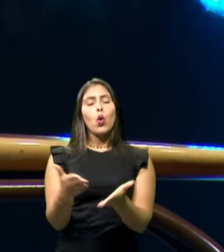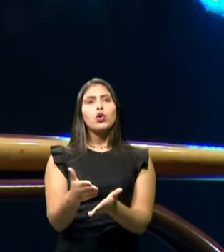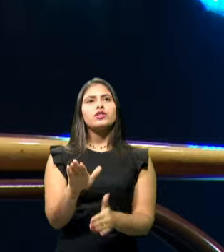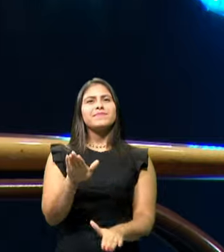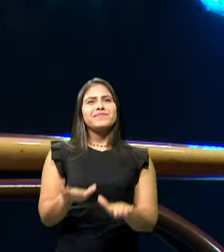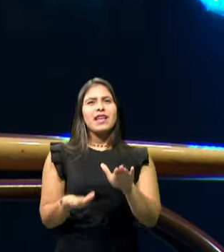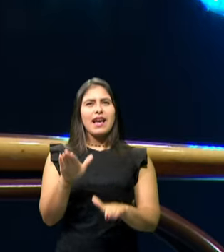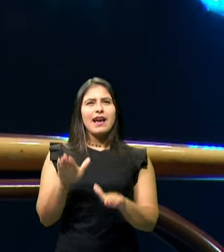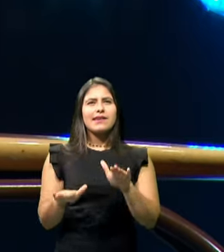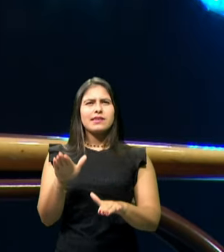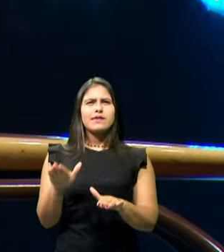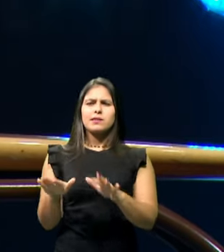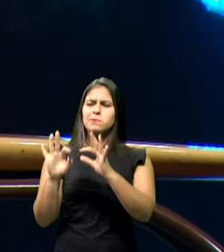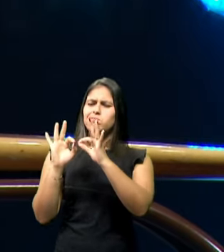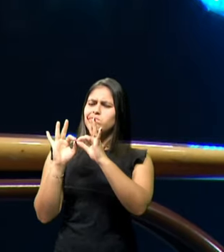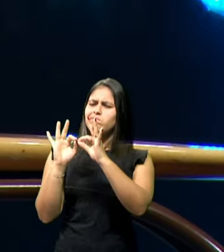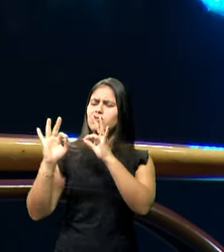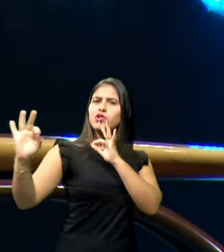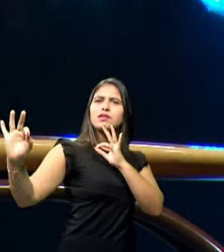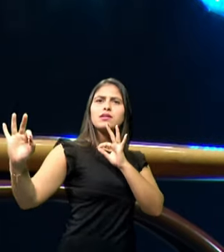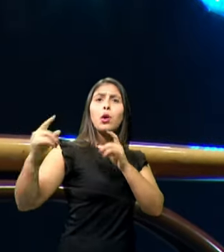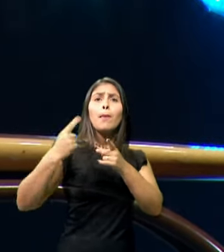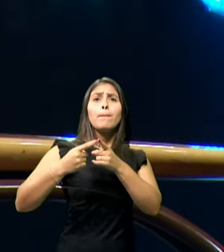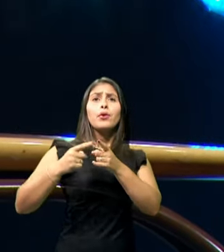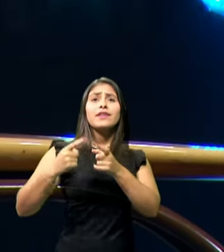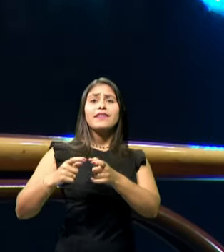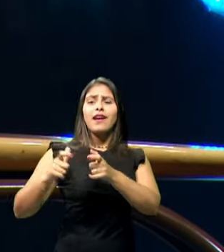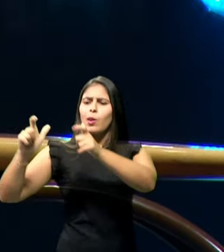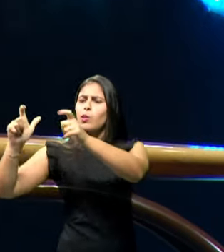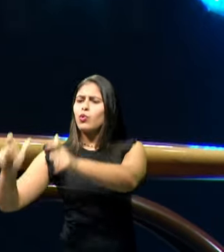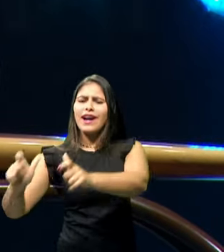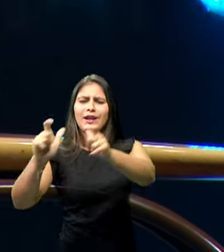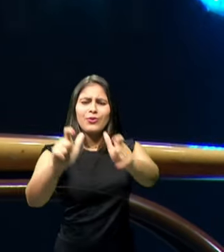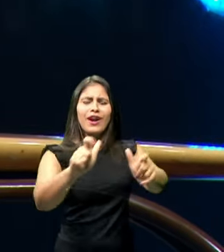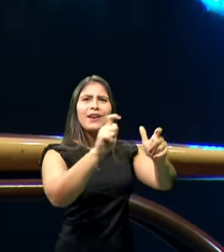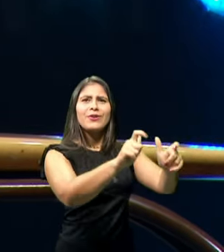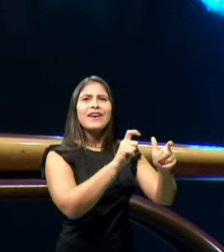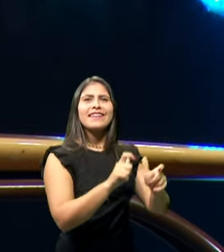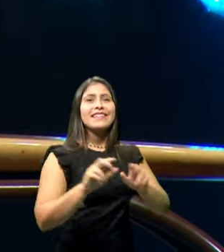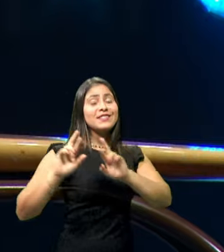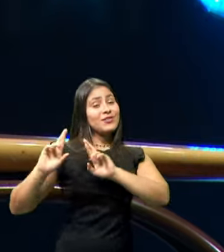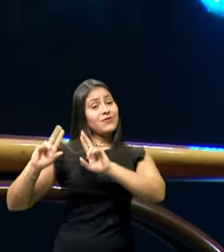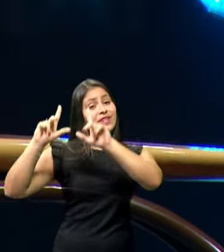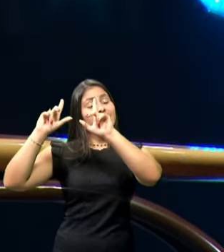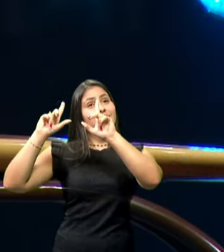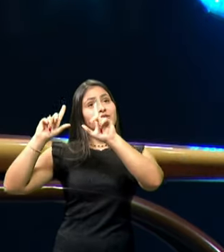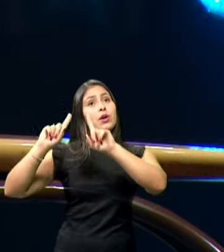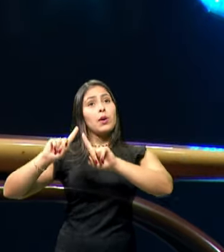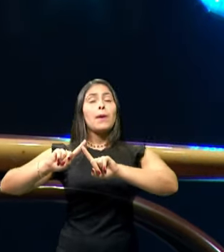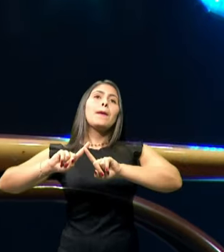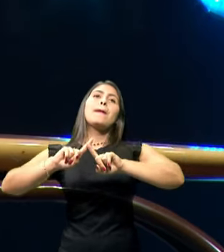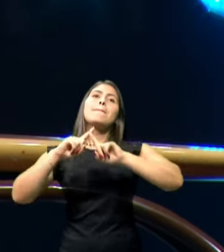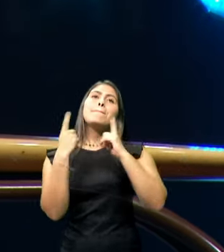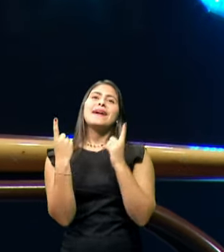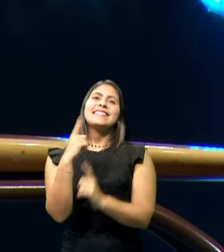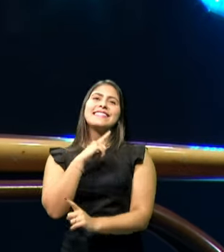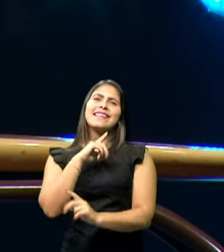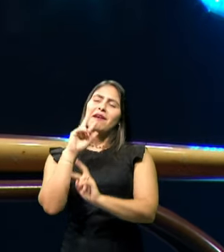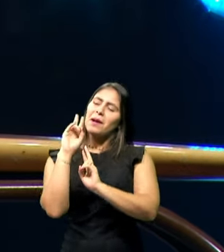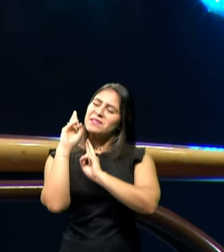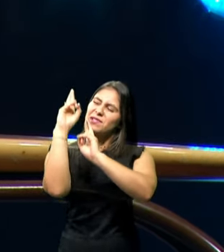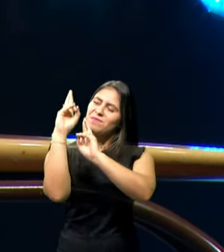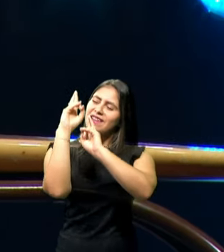distância, né? Cada um está numa região, cada um está num lugar, mas nós temos aquela doce e viva